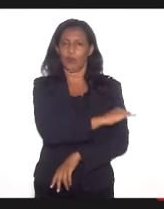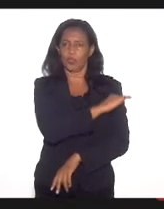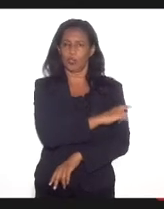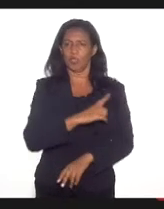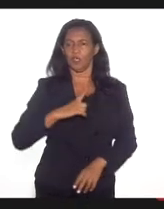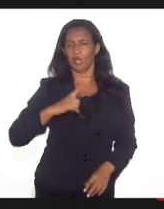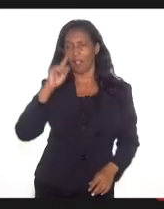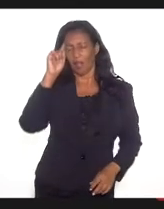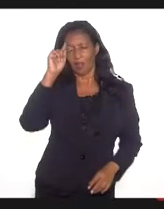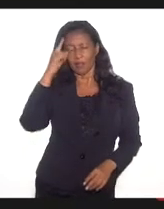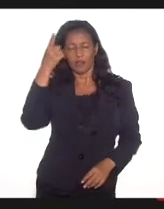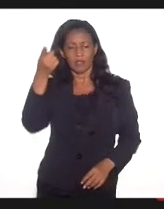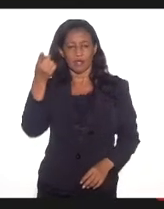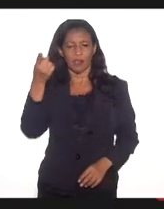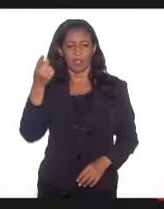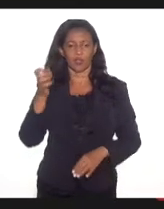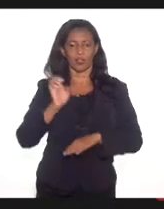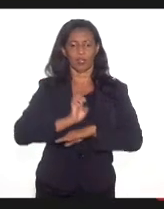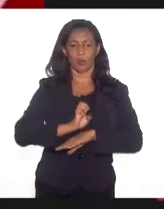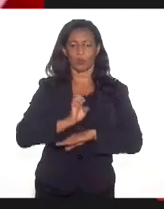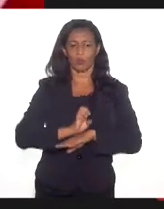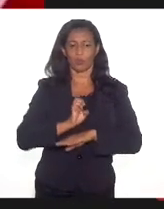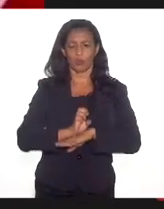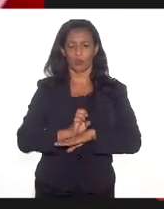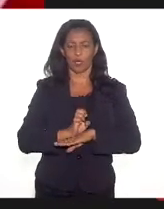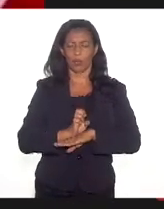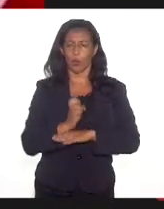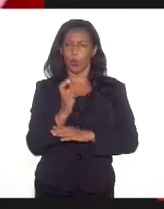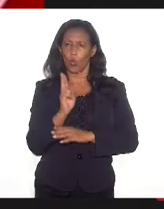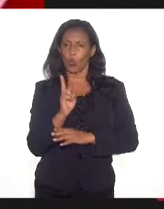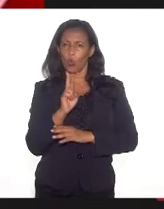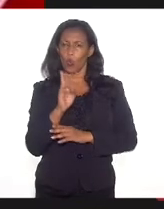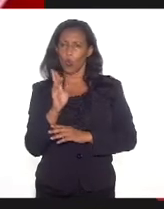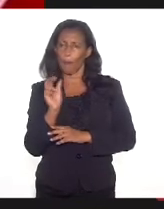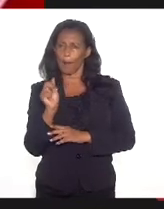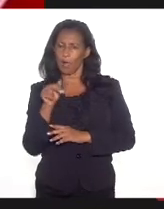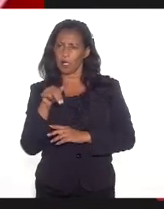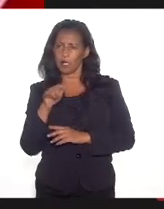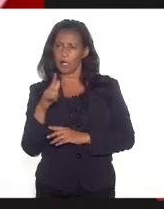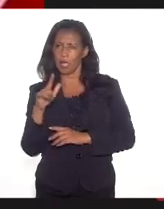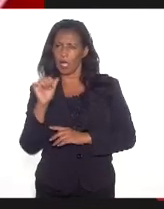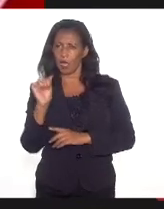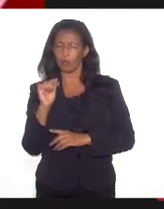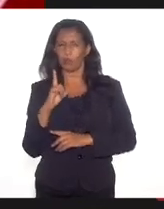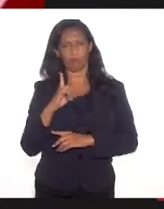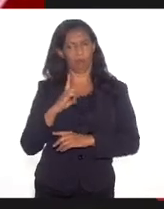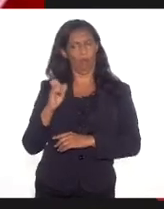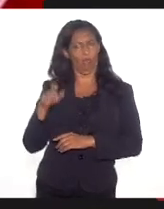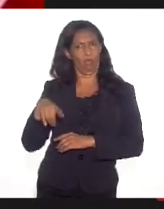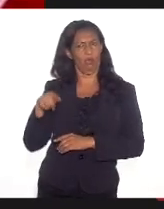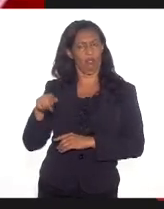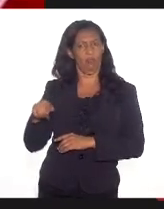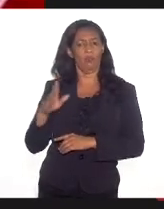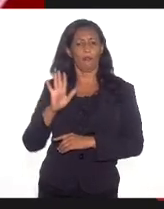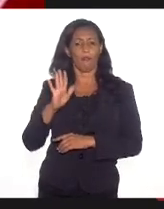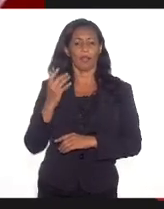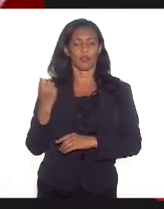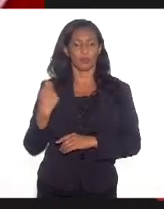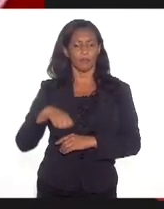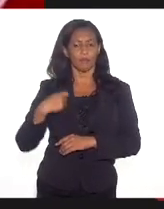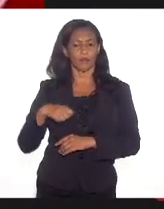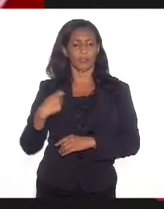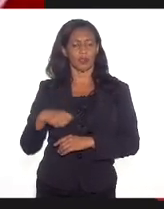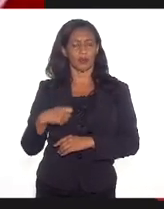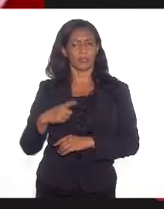tem essa ideia de que é um estado urbanizado é um estado urbanizado mas é importante ressaltar né que